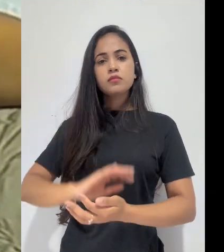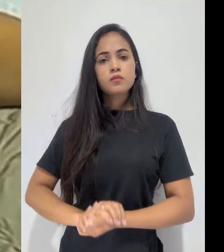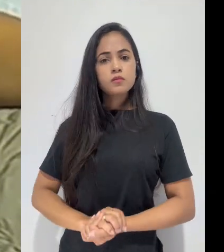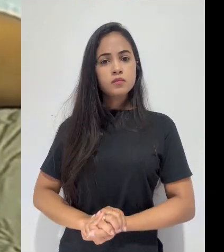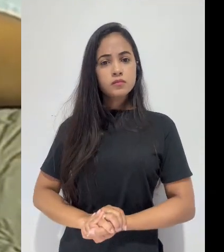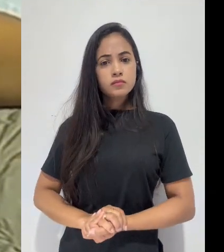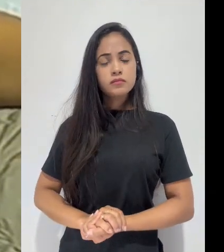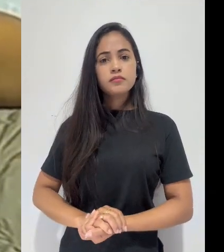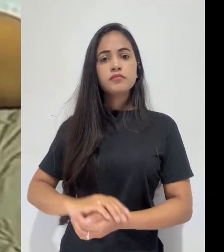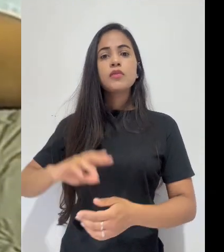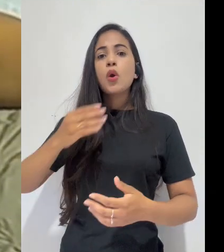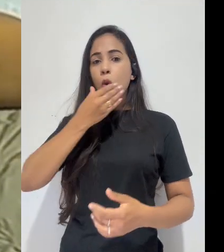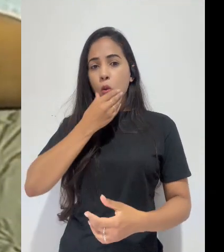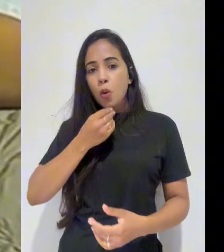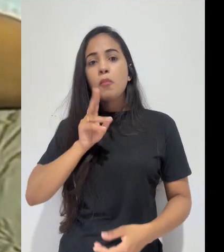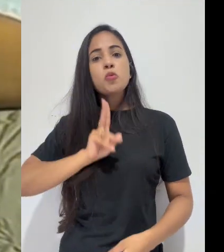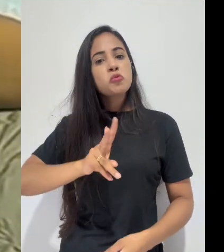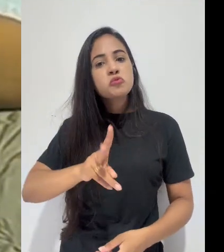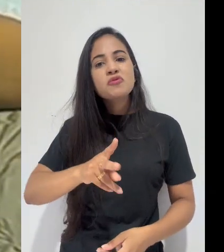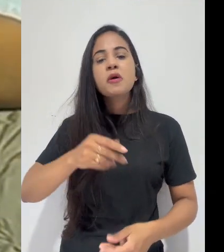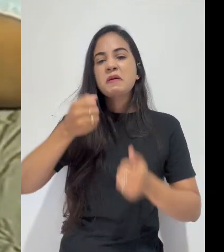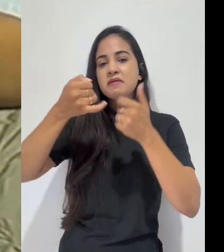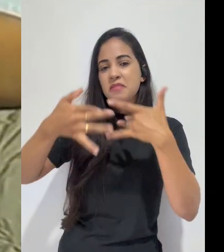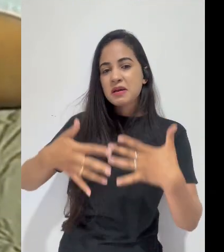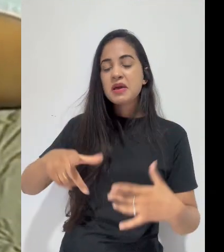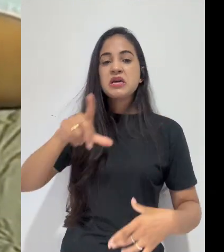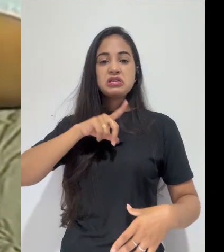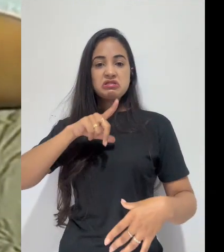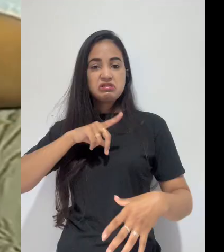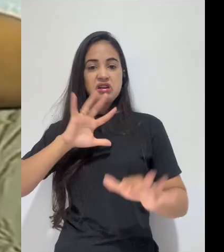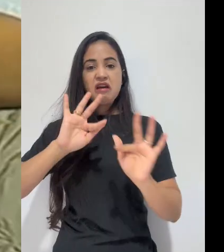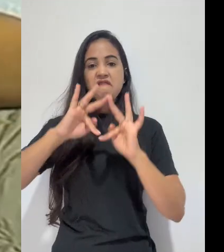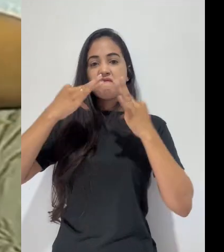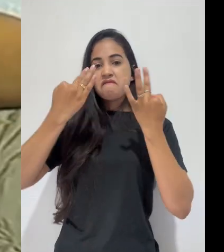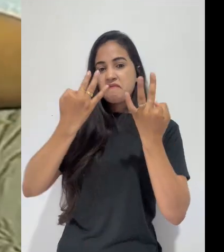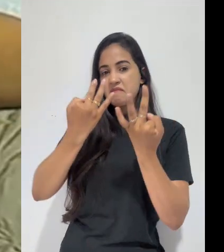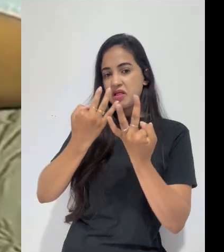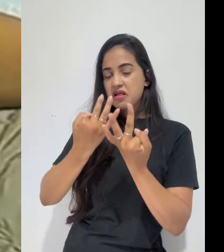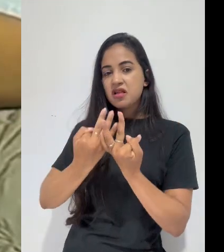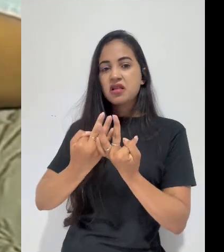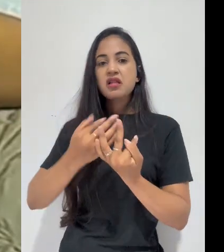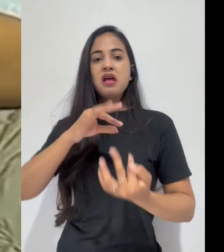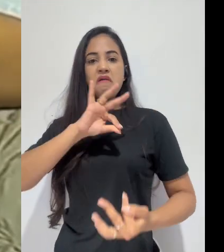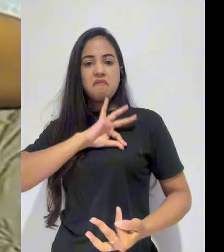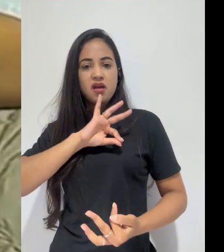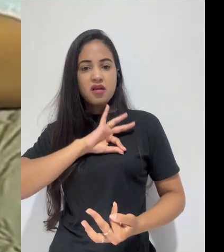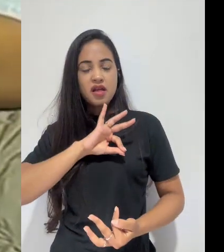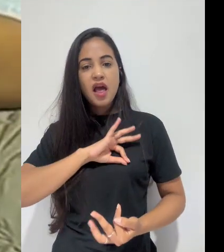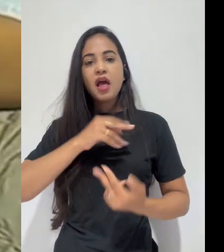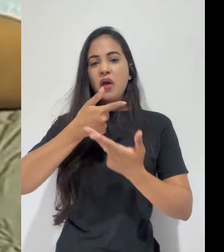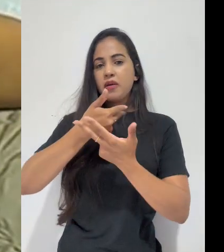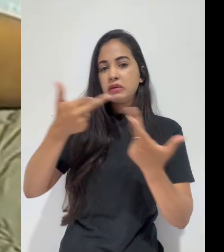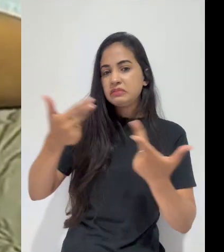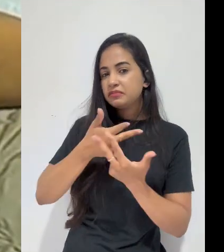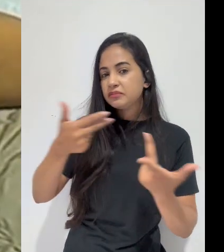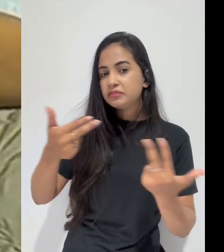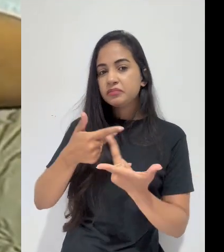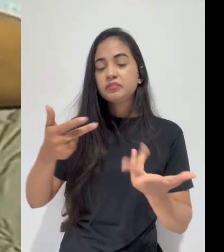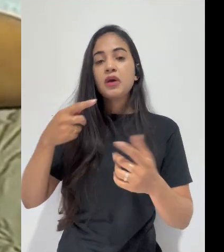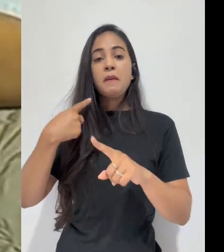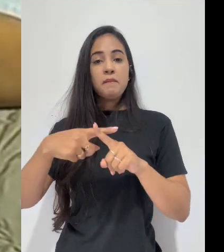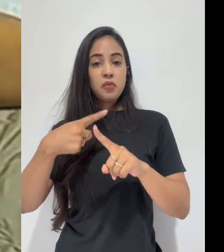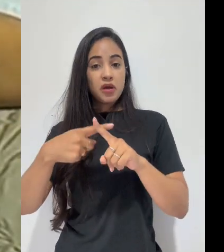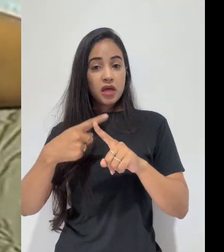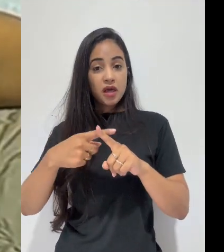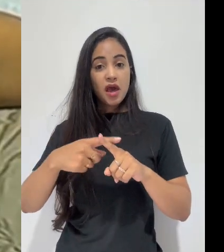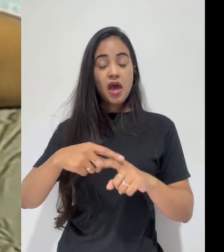para avisar que o delegado estava na porta. E ele continuou falando que ele tinha familiares superior ao delegado, que o delegado ia se ver com ele, que o delegado